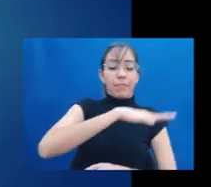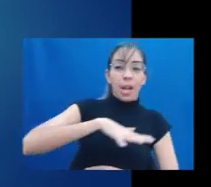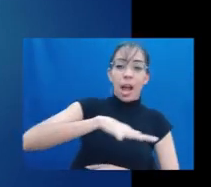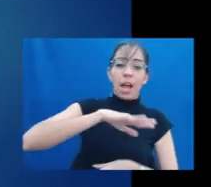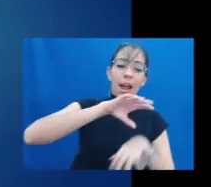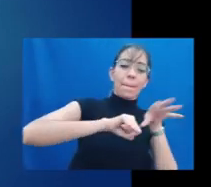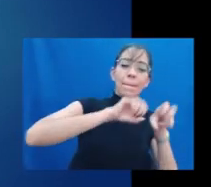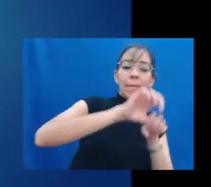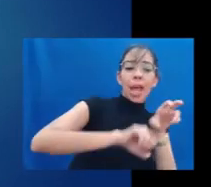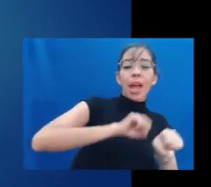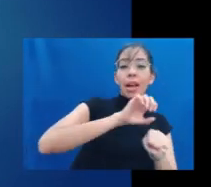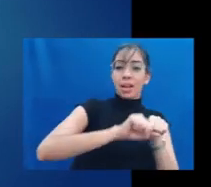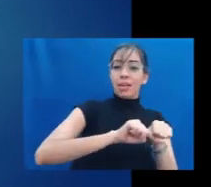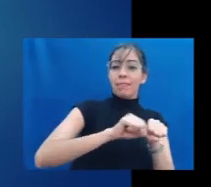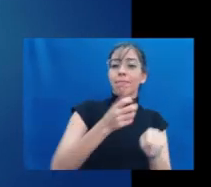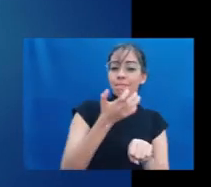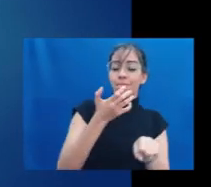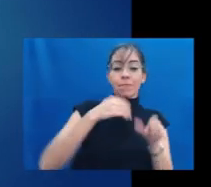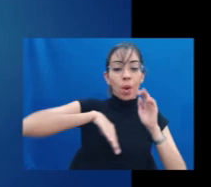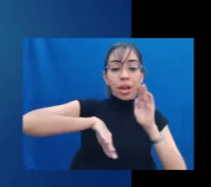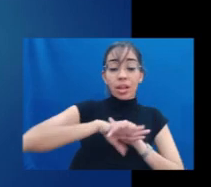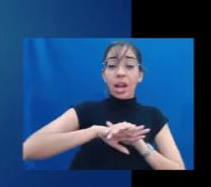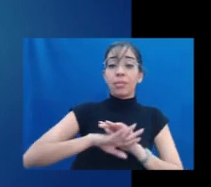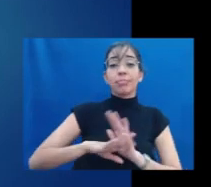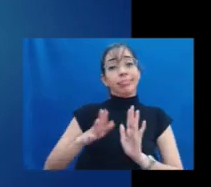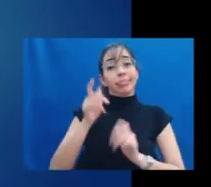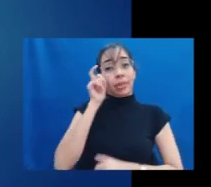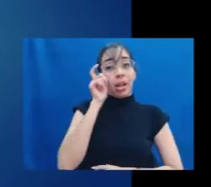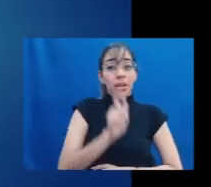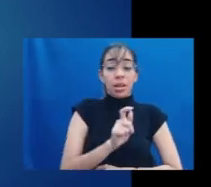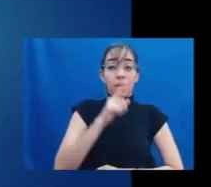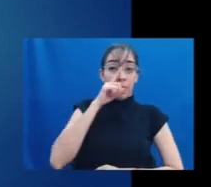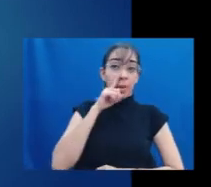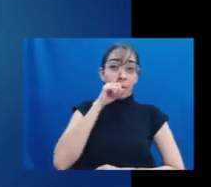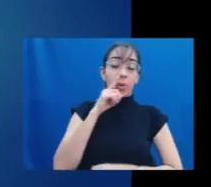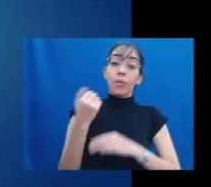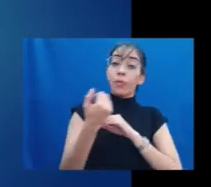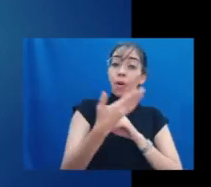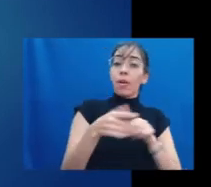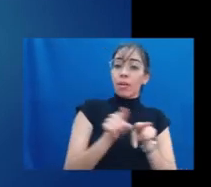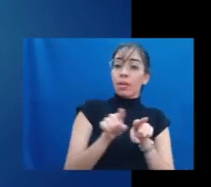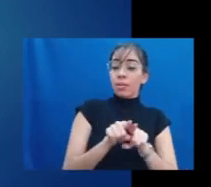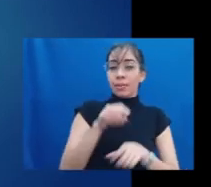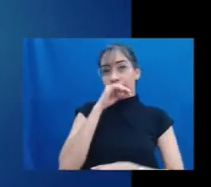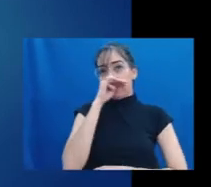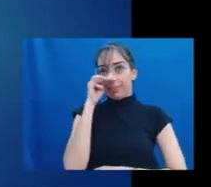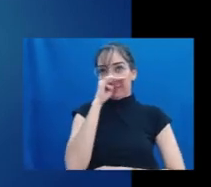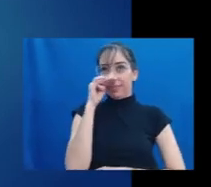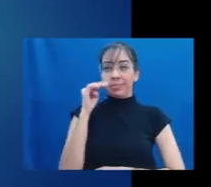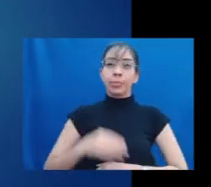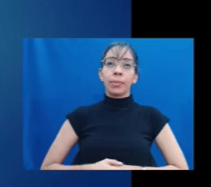de pesquisa, vão fazer coleta de alguns materiais e tudo. Então, a gente tem que estar atento a esse risco, inclusive fora do laboratório, né?